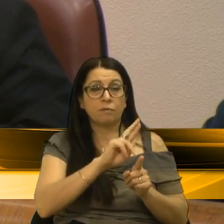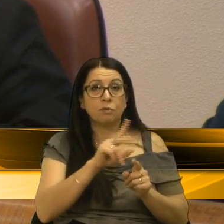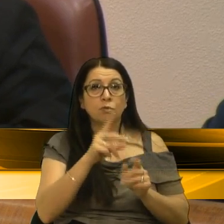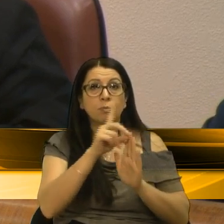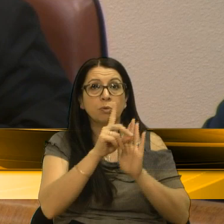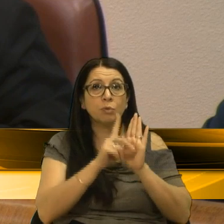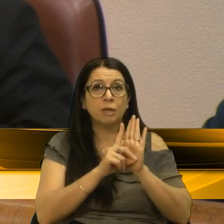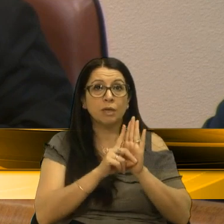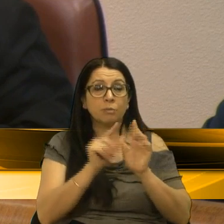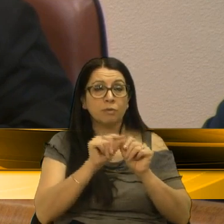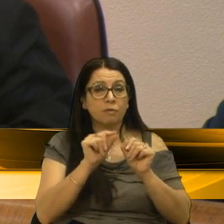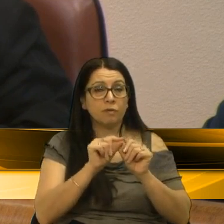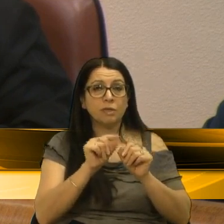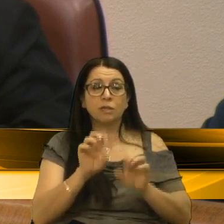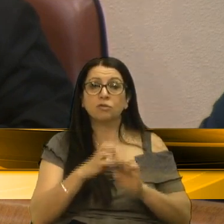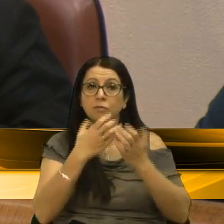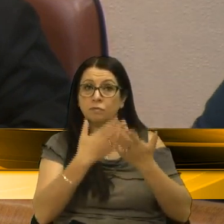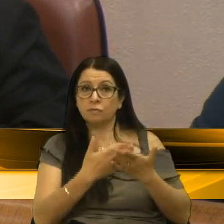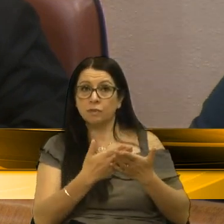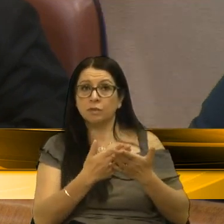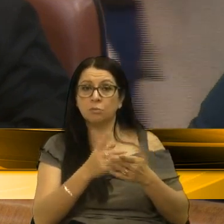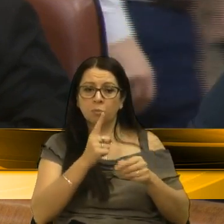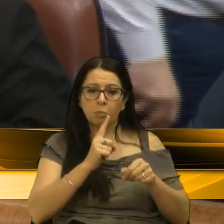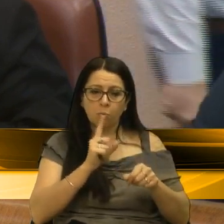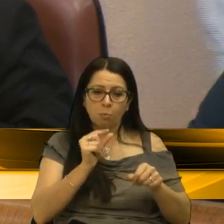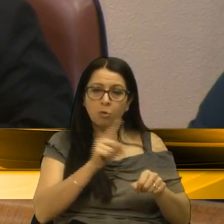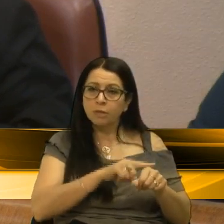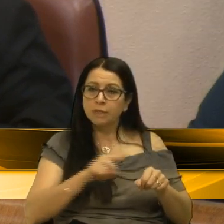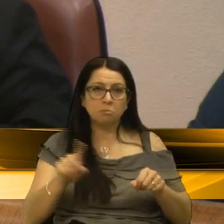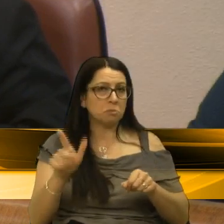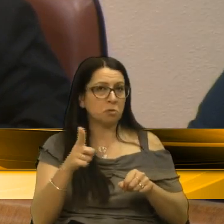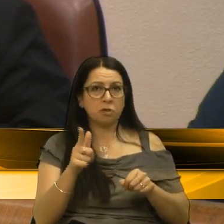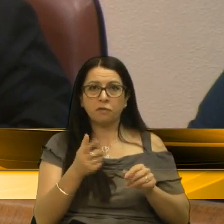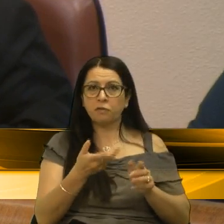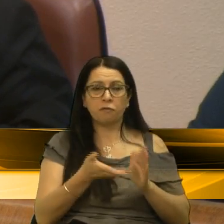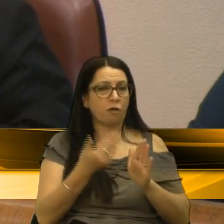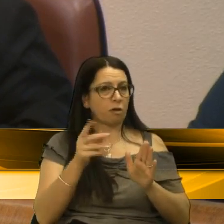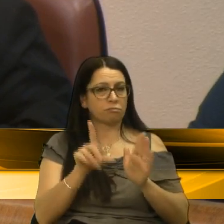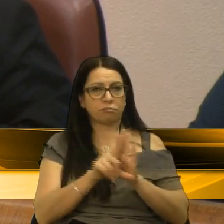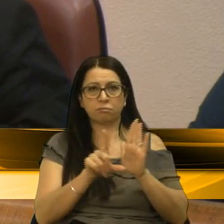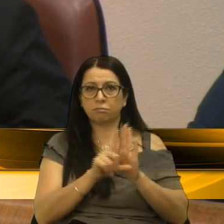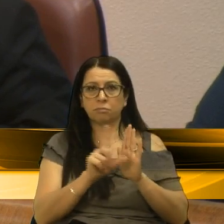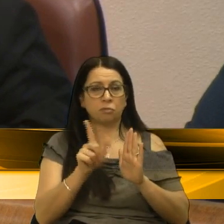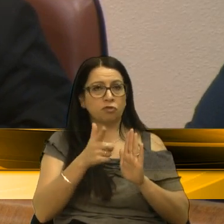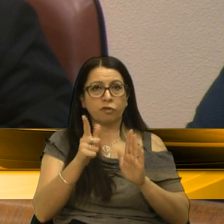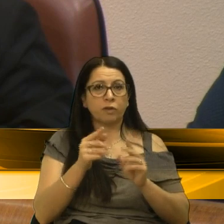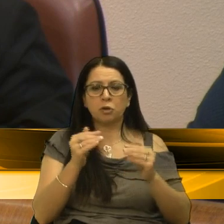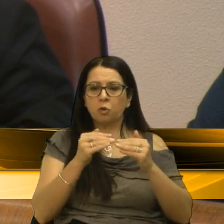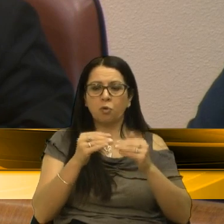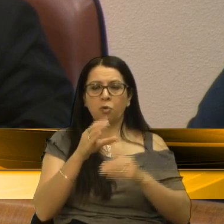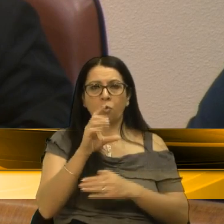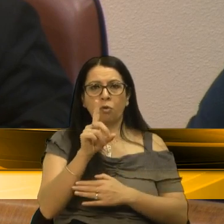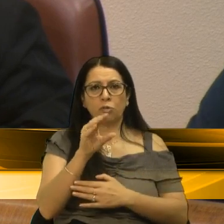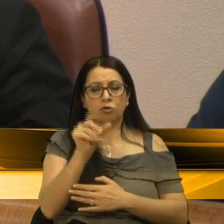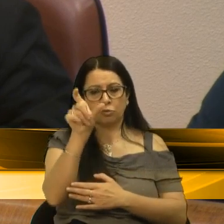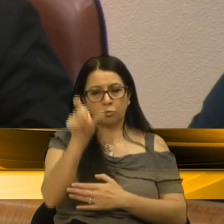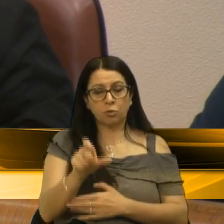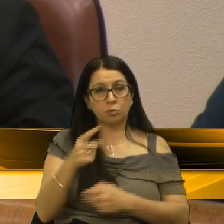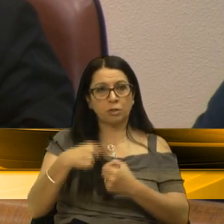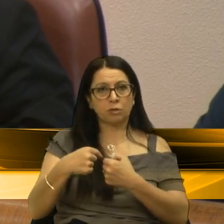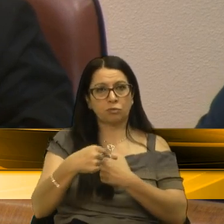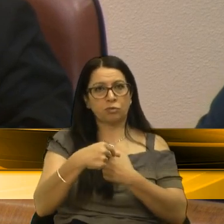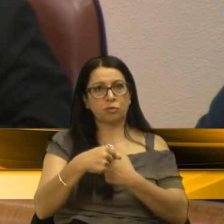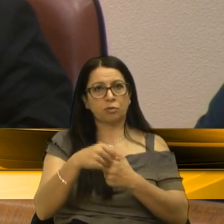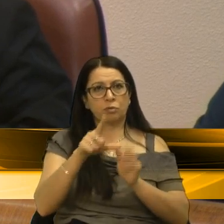decreto para a realização de eventos temporários, não houve violação legal e ele não diverge do Código de Posturas do município. Citou o